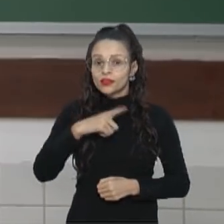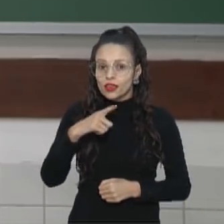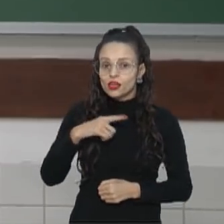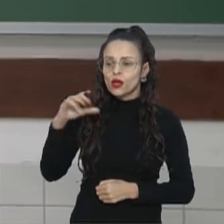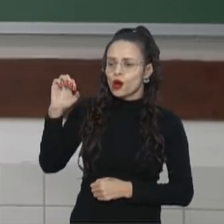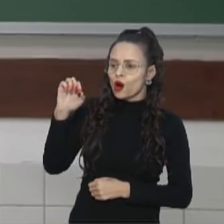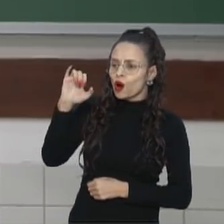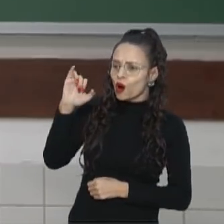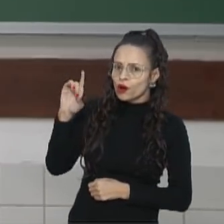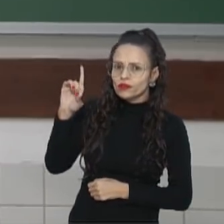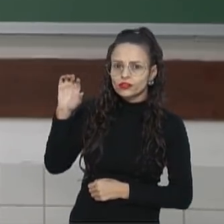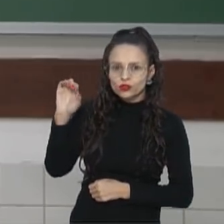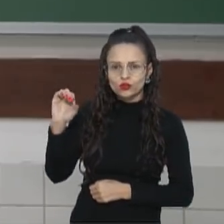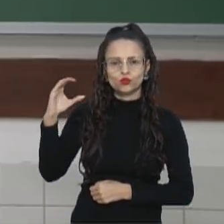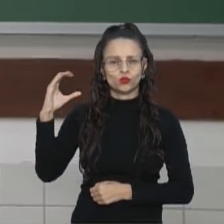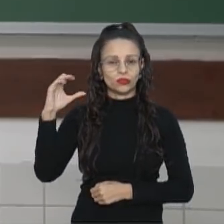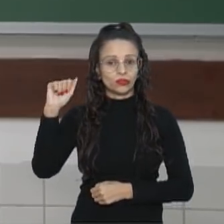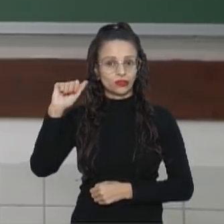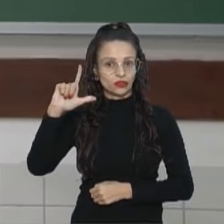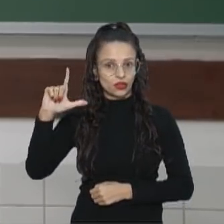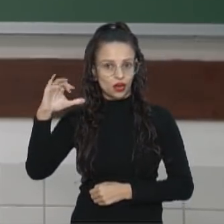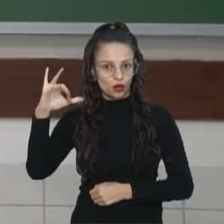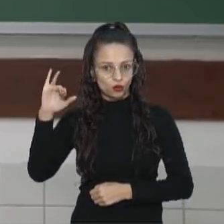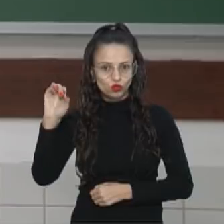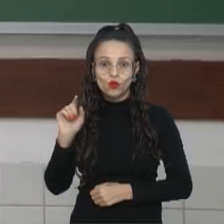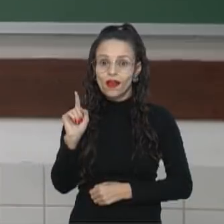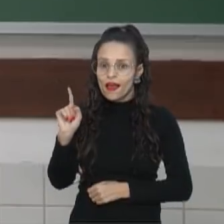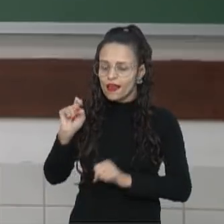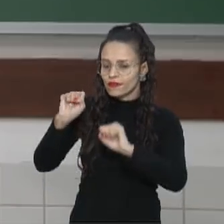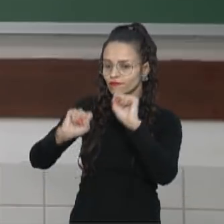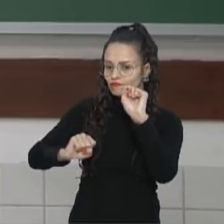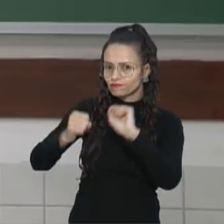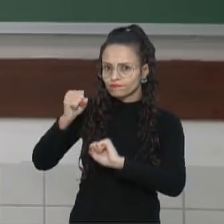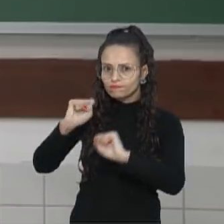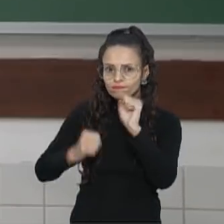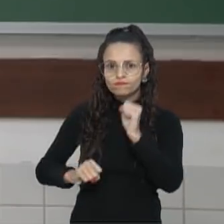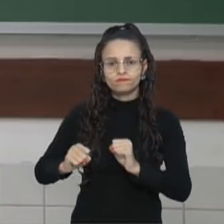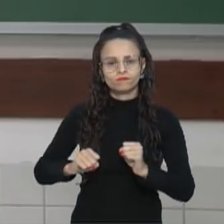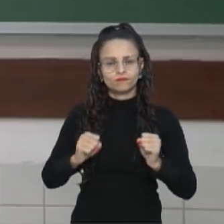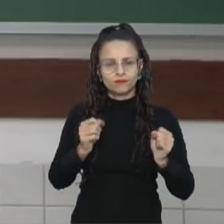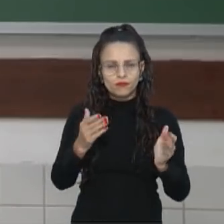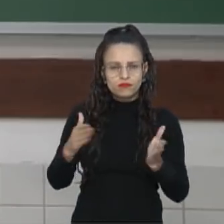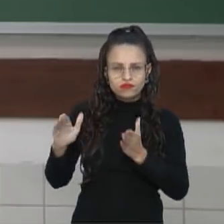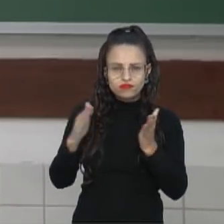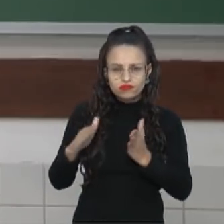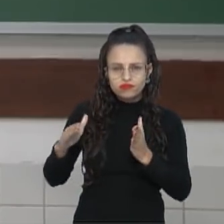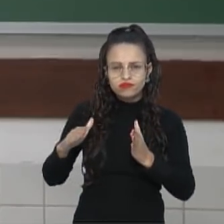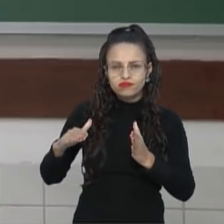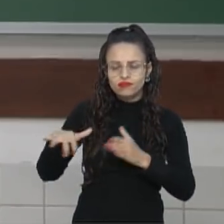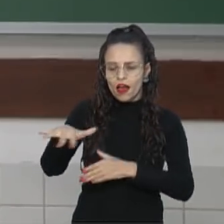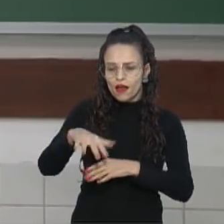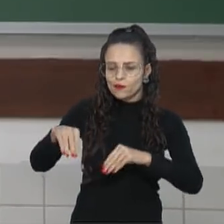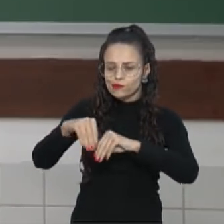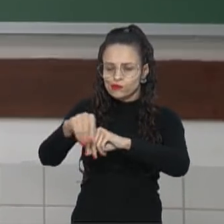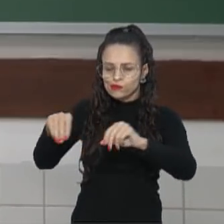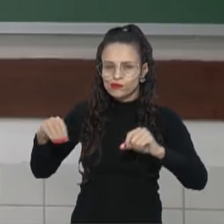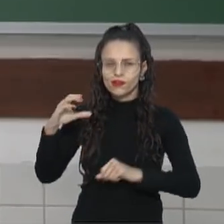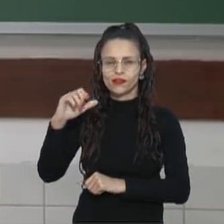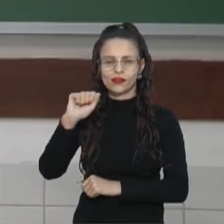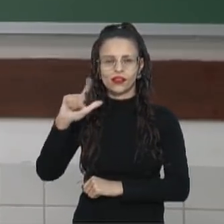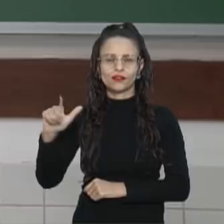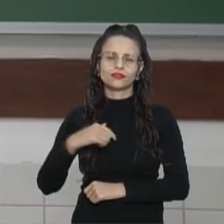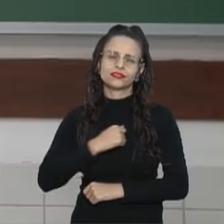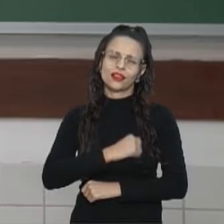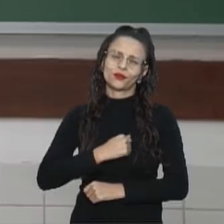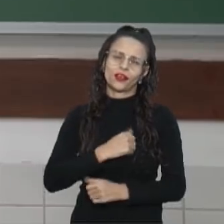de cal, calcário, cimento, concreto. Correto? Um abraço para os meus alunos dessa região. Saudade do pessoal de